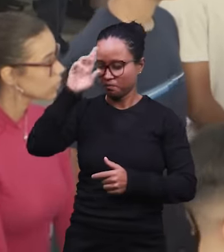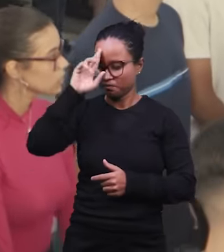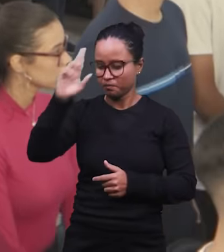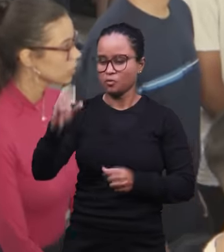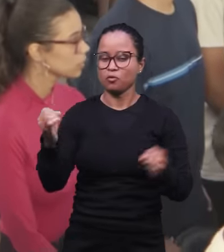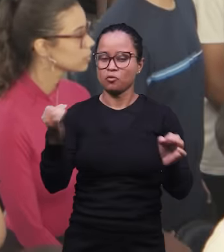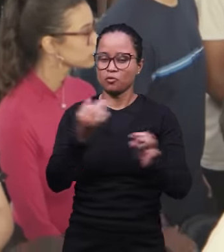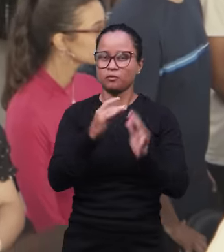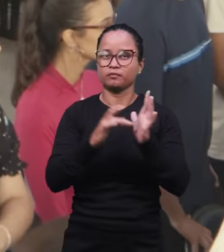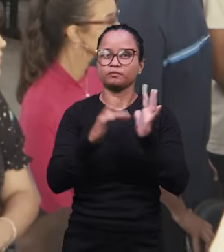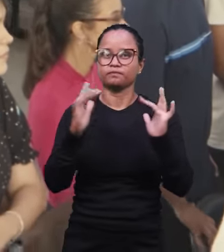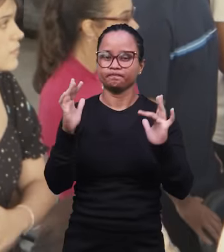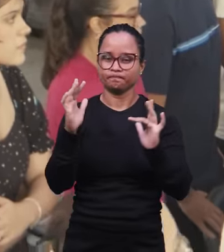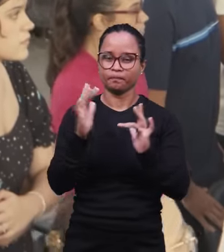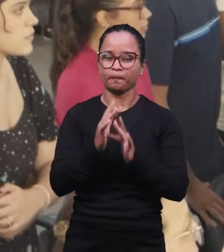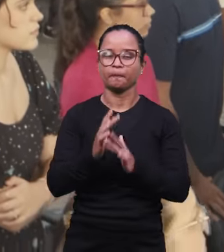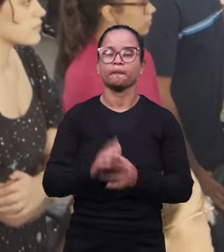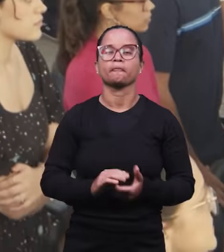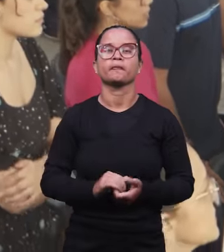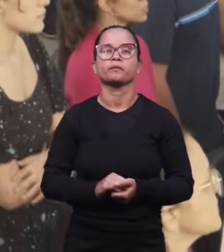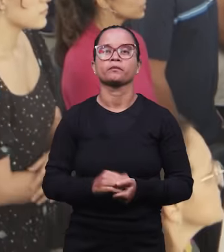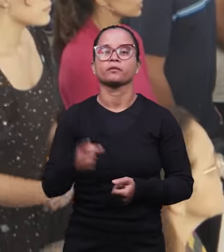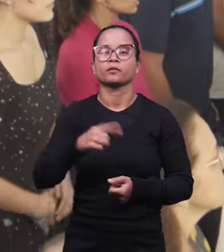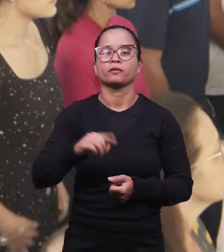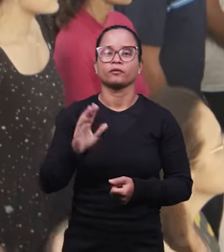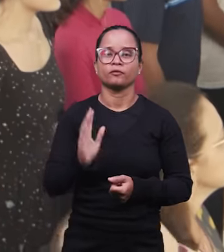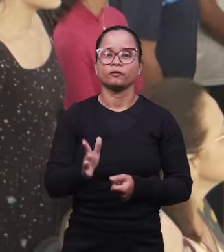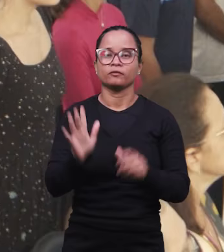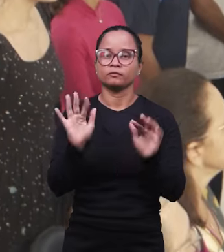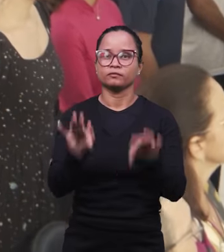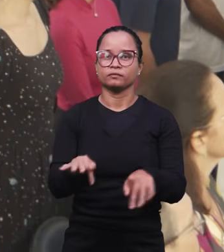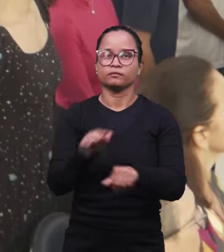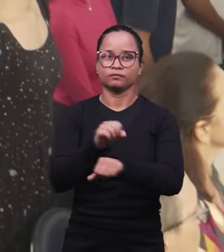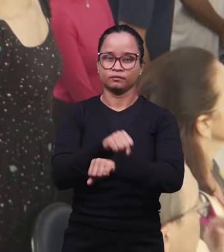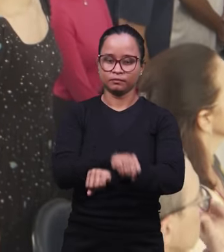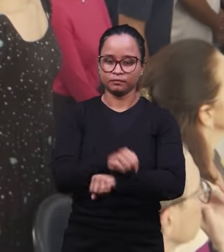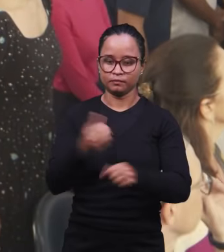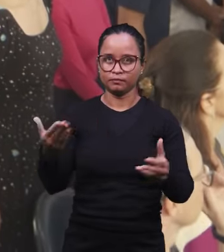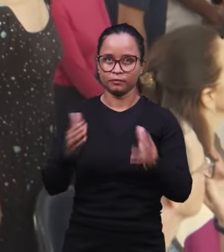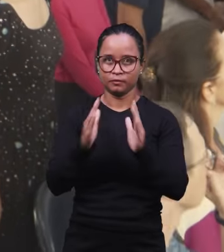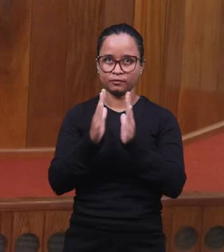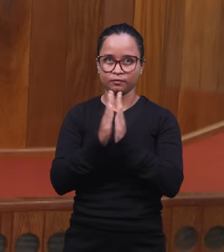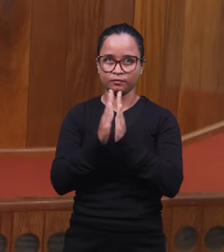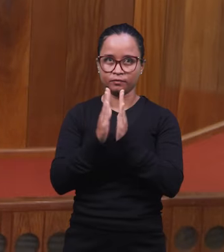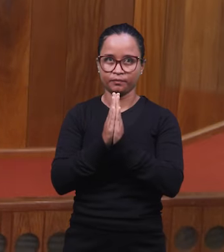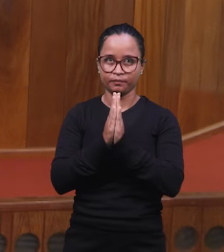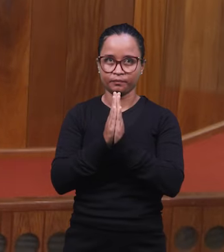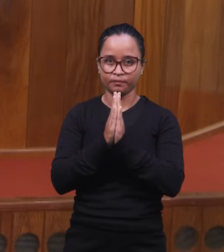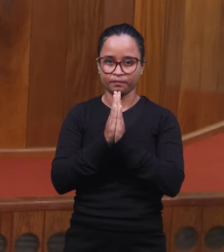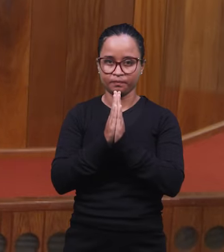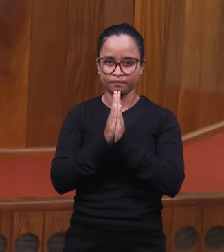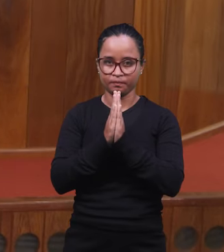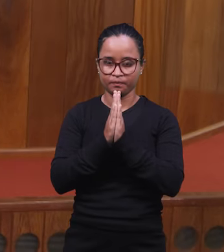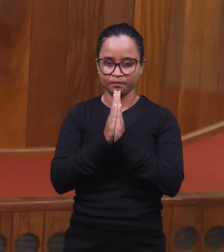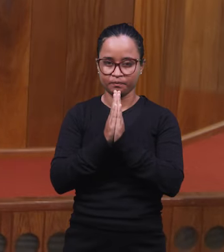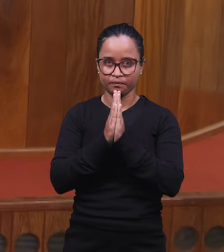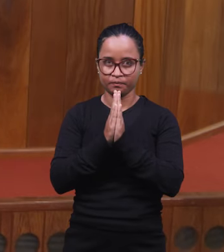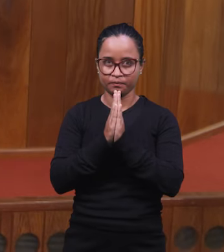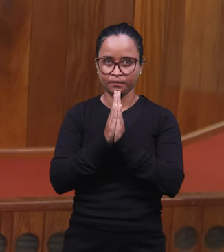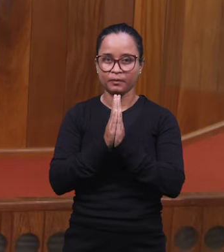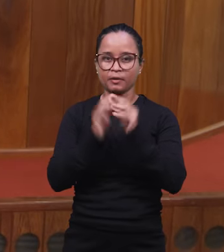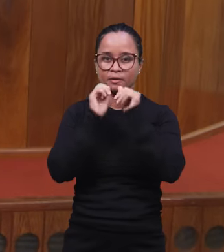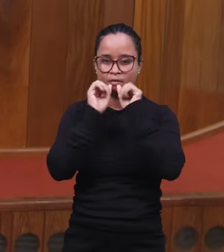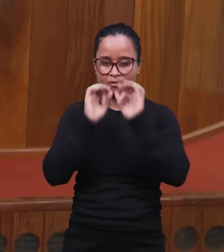Senhor, glória a Jesus. Estamos chegando ao final desse seminário. Vamos orar agora, pedindo que a bênção do Senhor